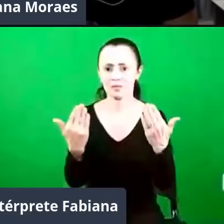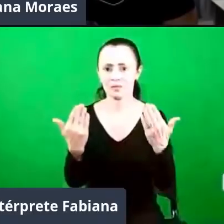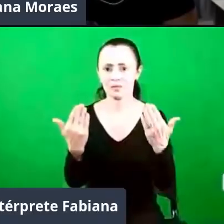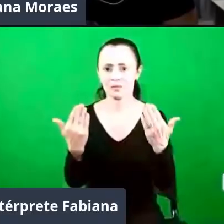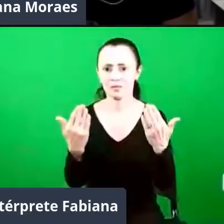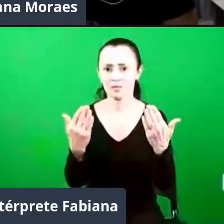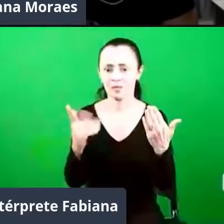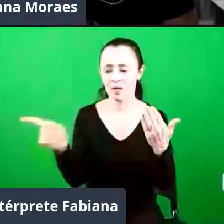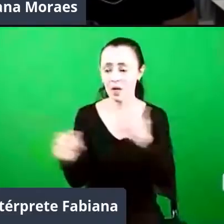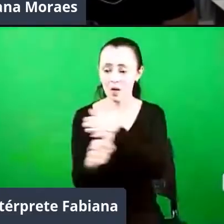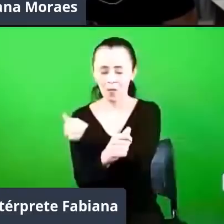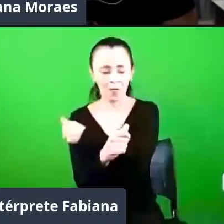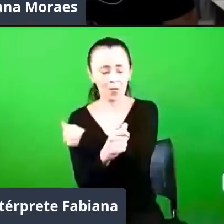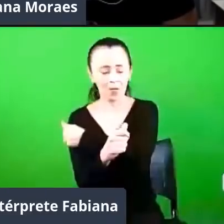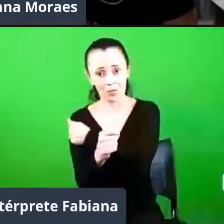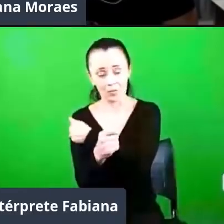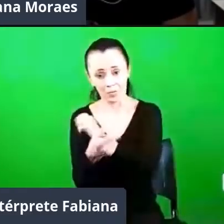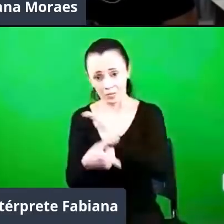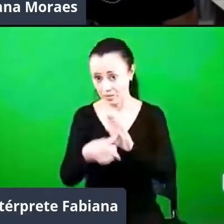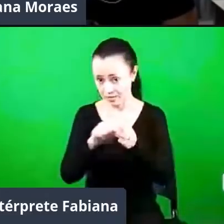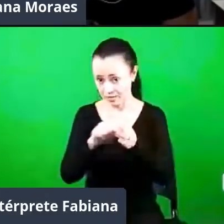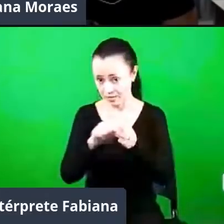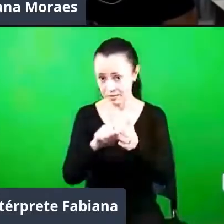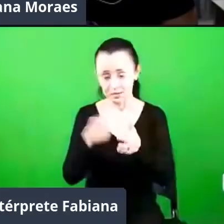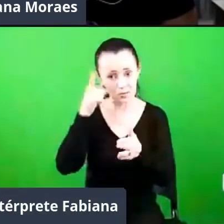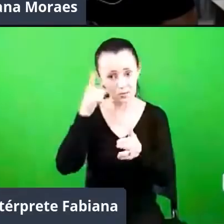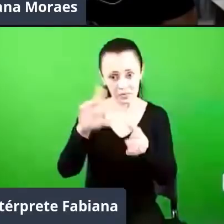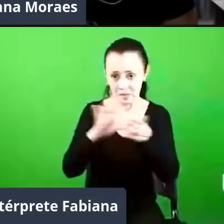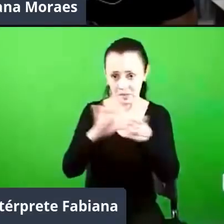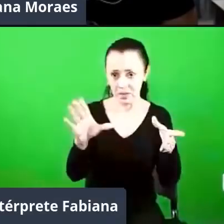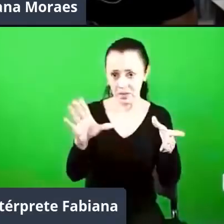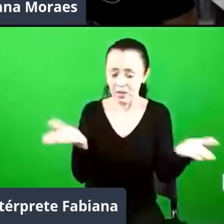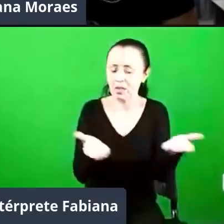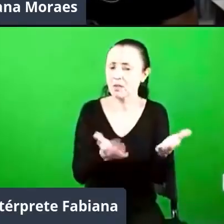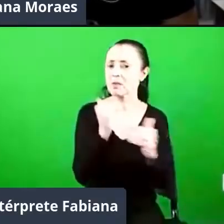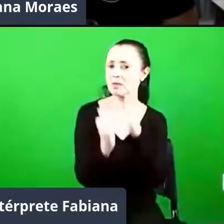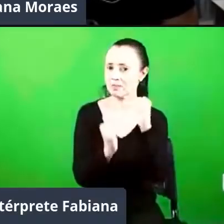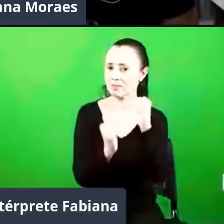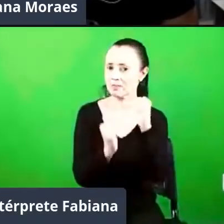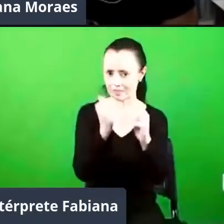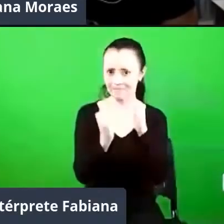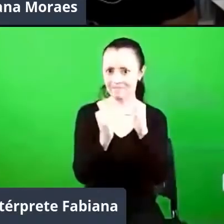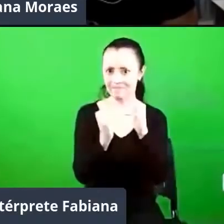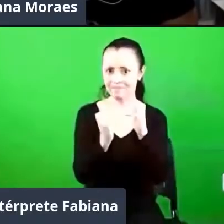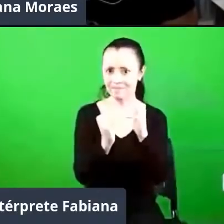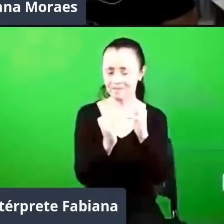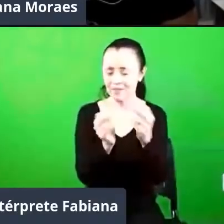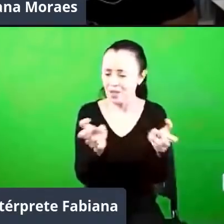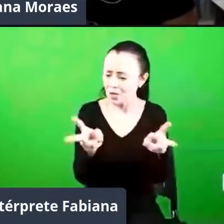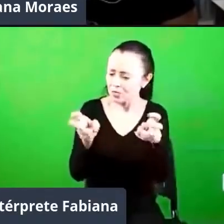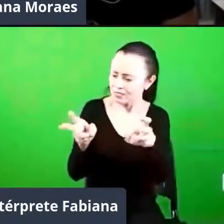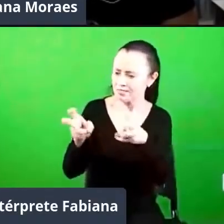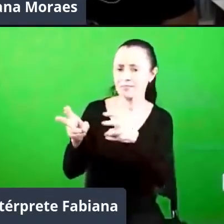pandemia, conseguia fazer com autonomia e o que ele está desenvolvendo aos poucos. Eu tenho percebido bastante que